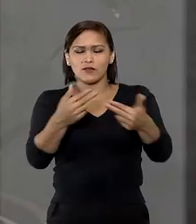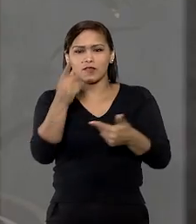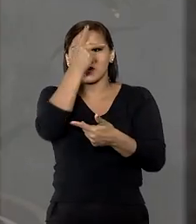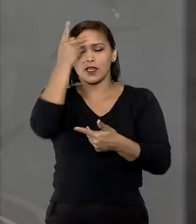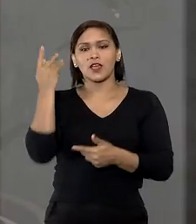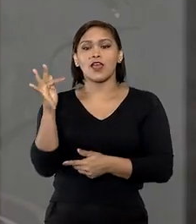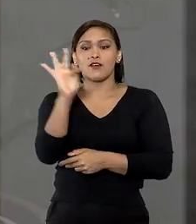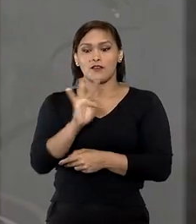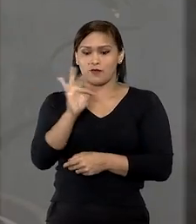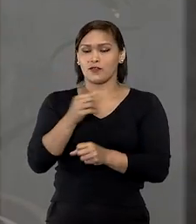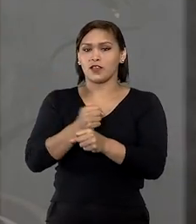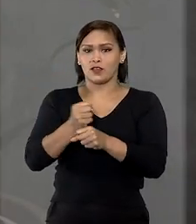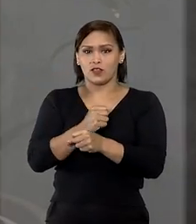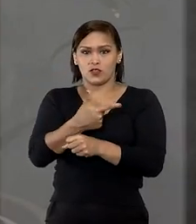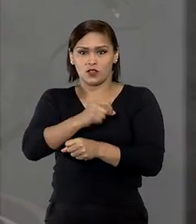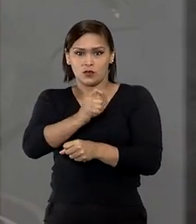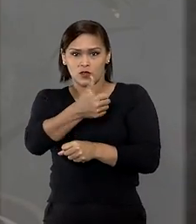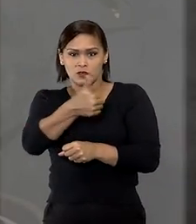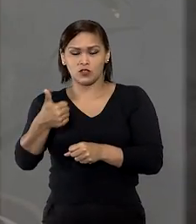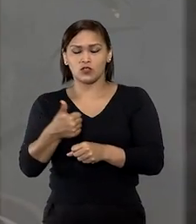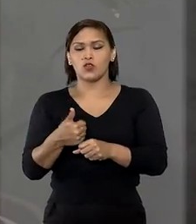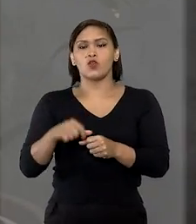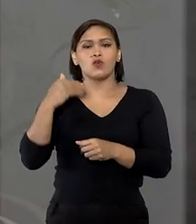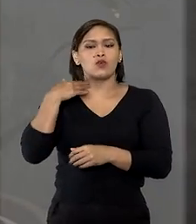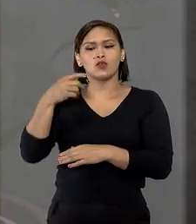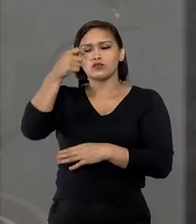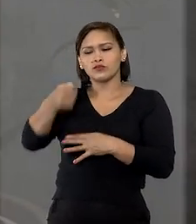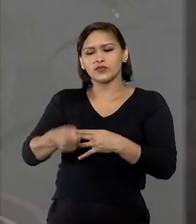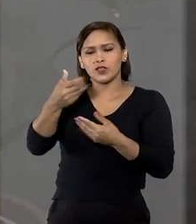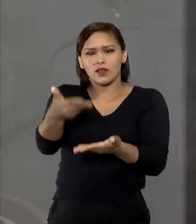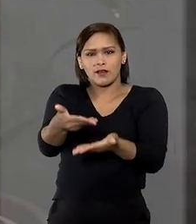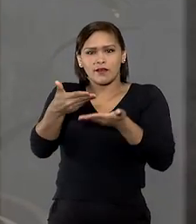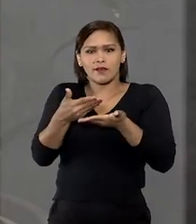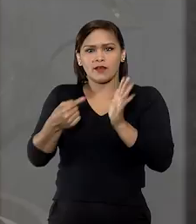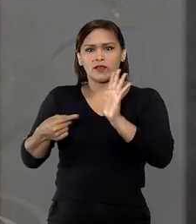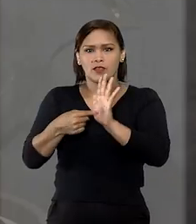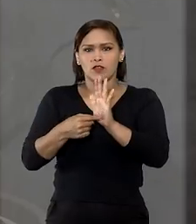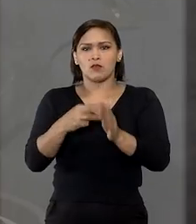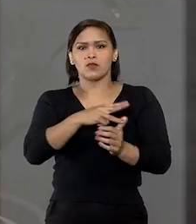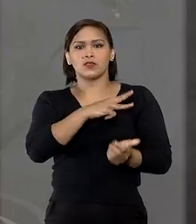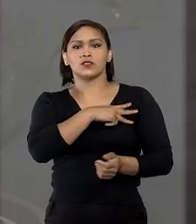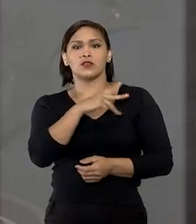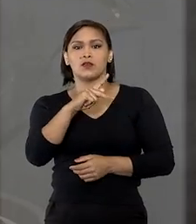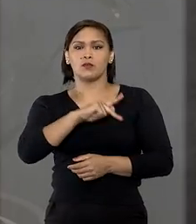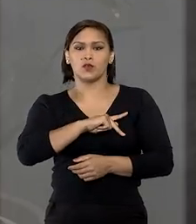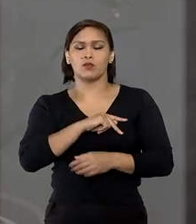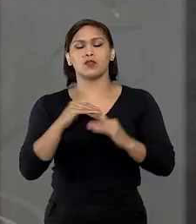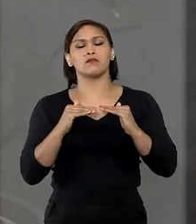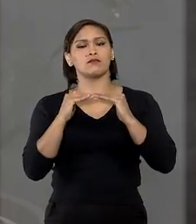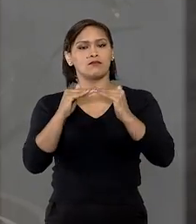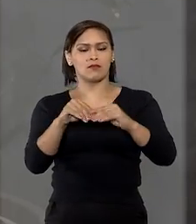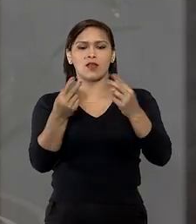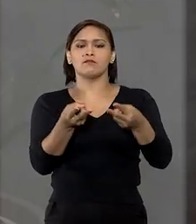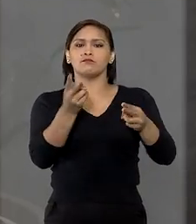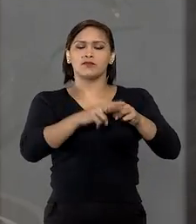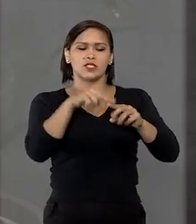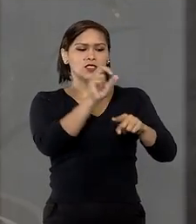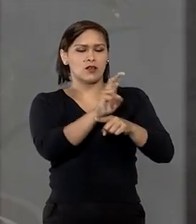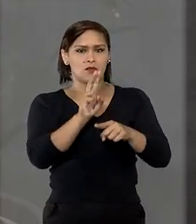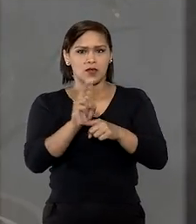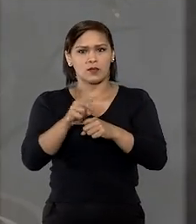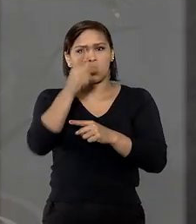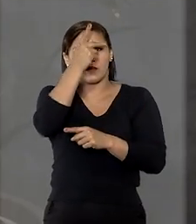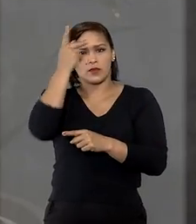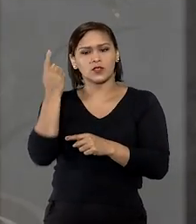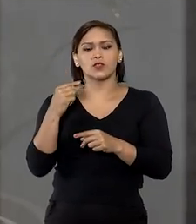fevereiro deste ano o juízo da 1ª vara criminal de Criciúma recebeu a denúncia do ministério público e Manteve as prisões preventivas